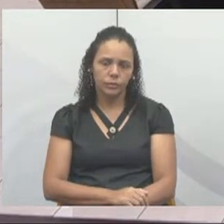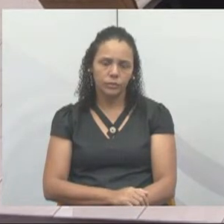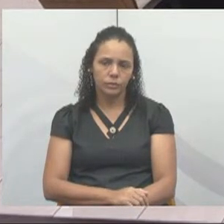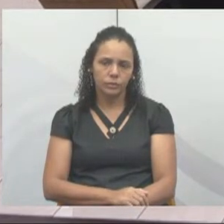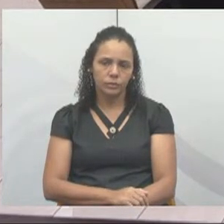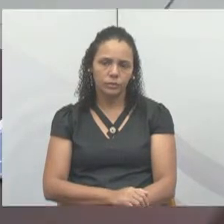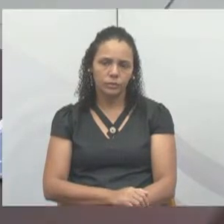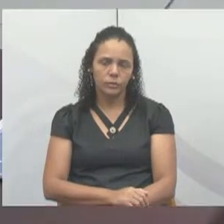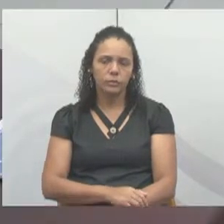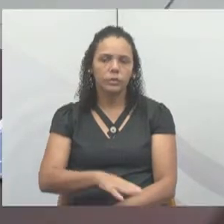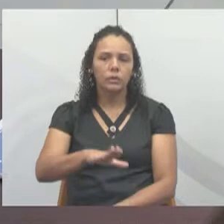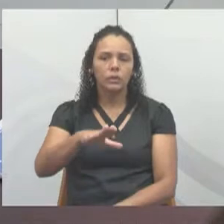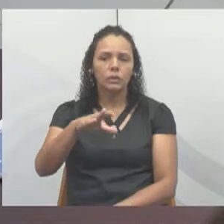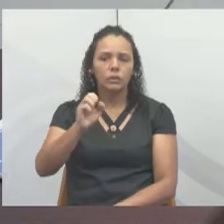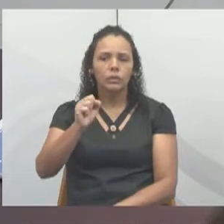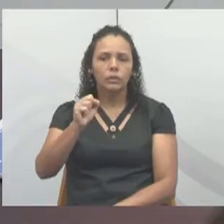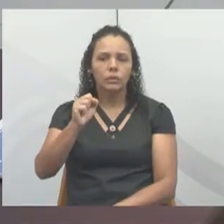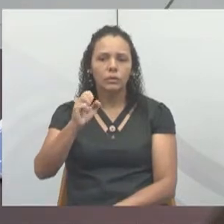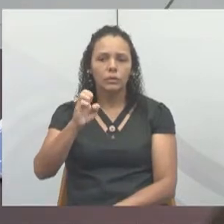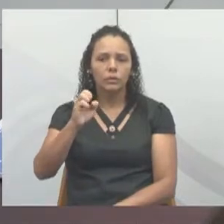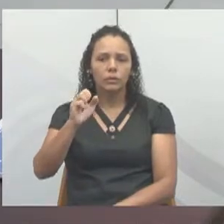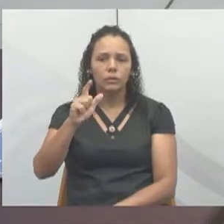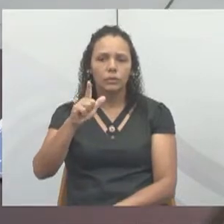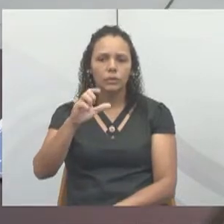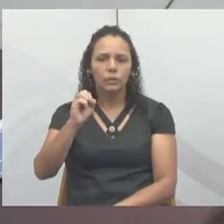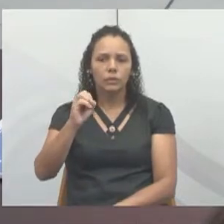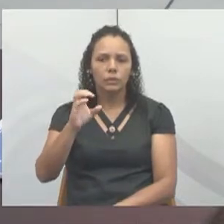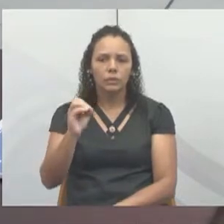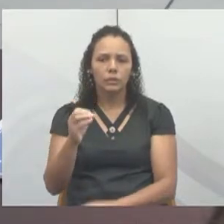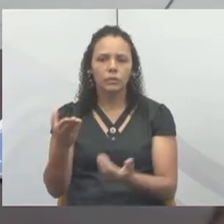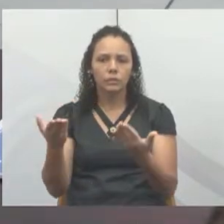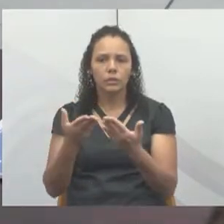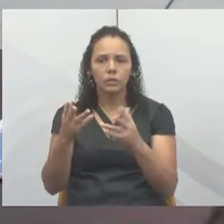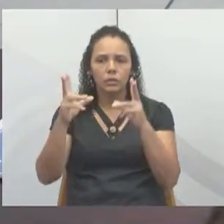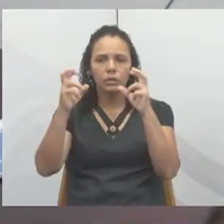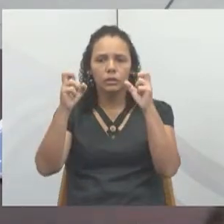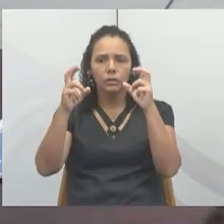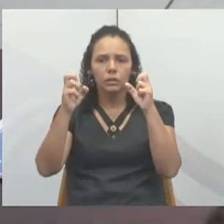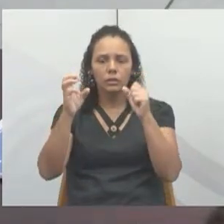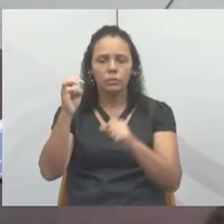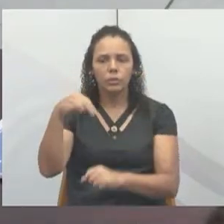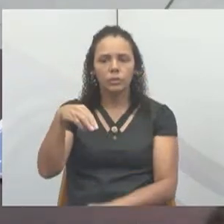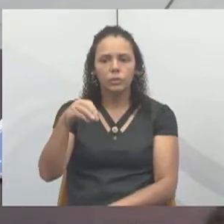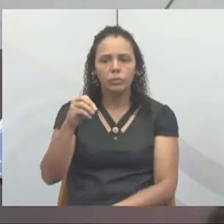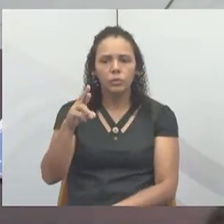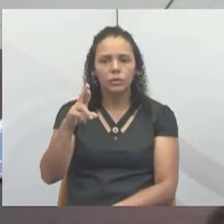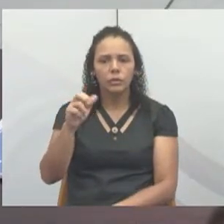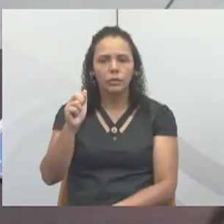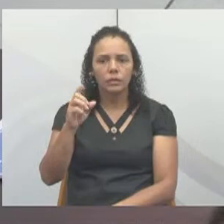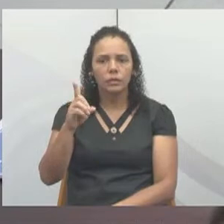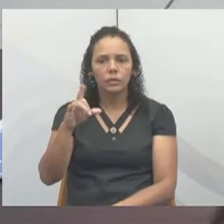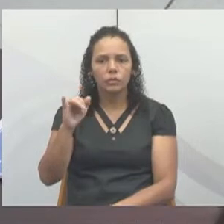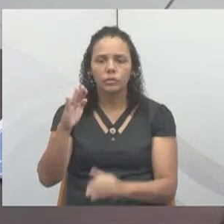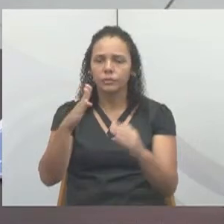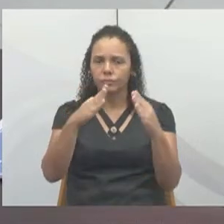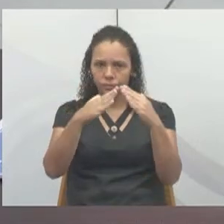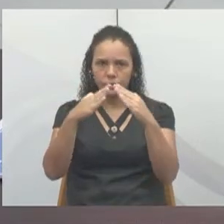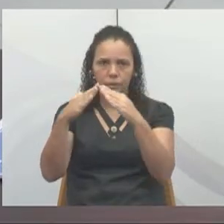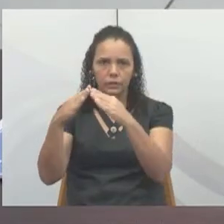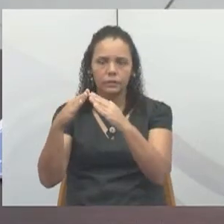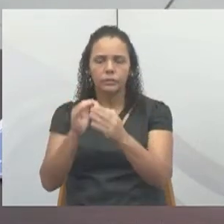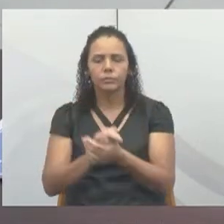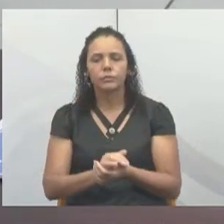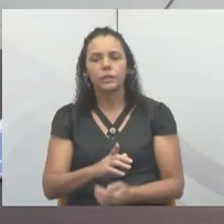Ô Celso, foi falando aqui em moradia. Entregamos lá algumas casas lá na